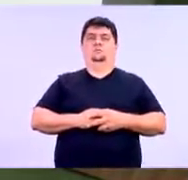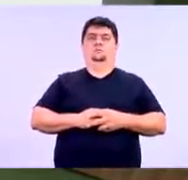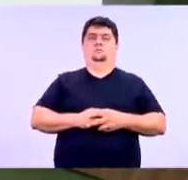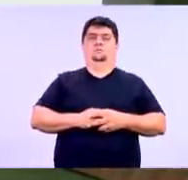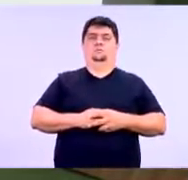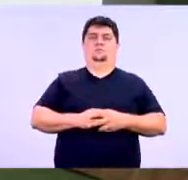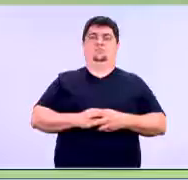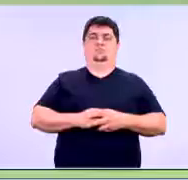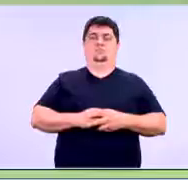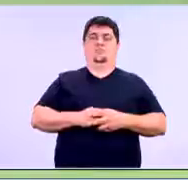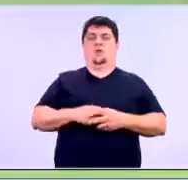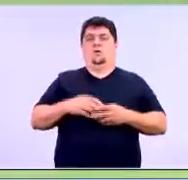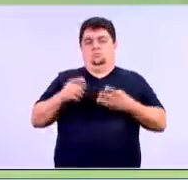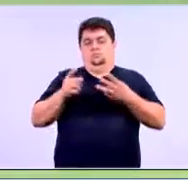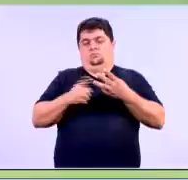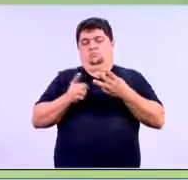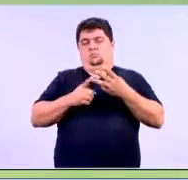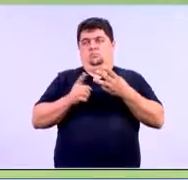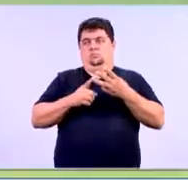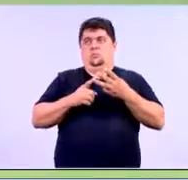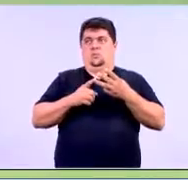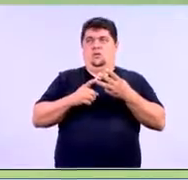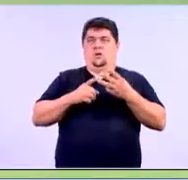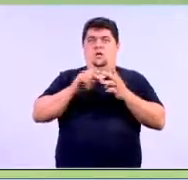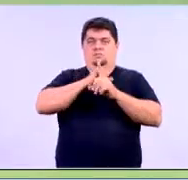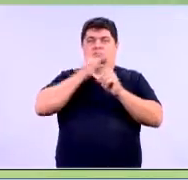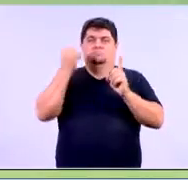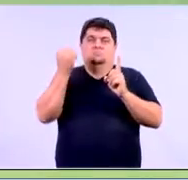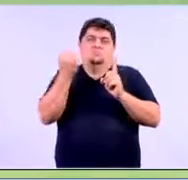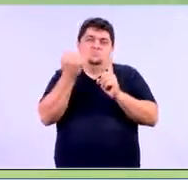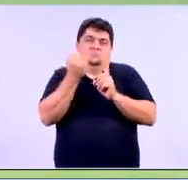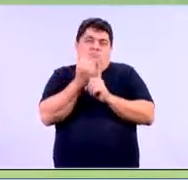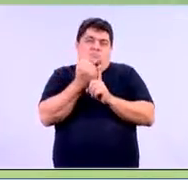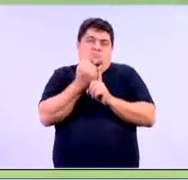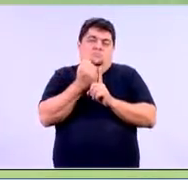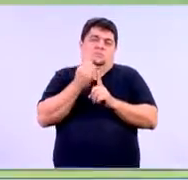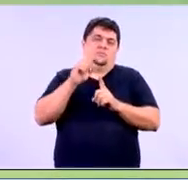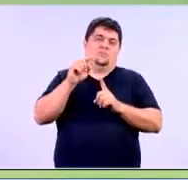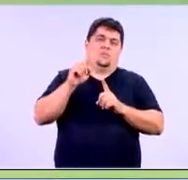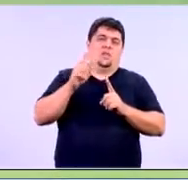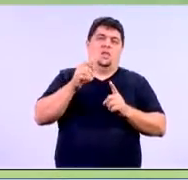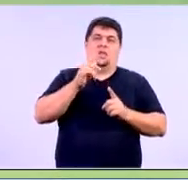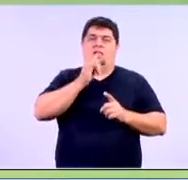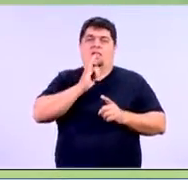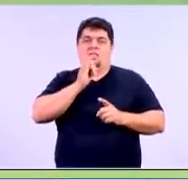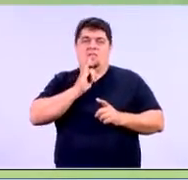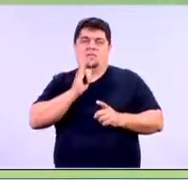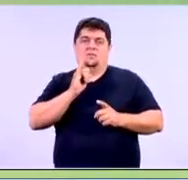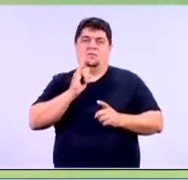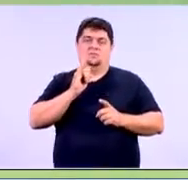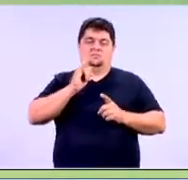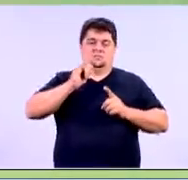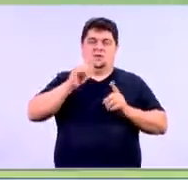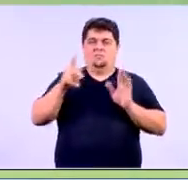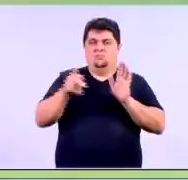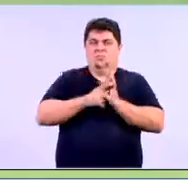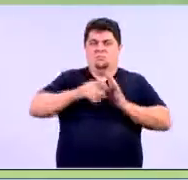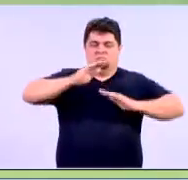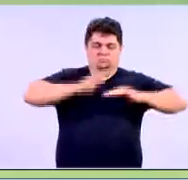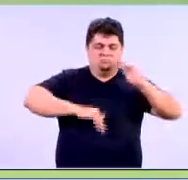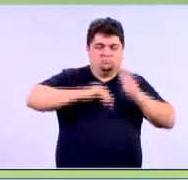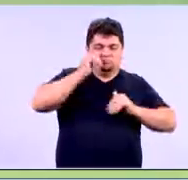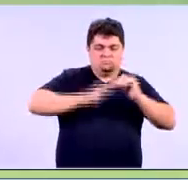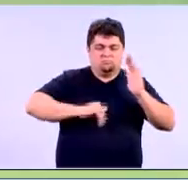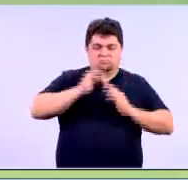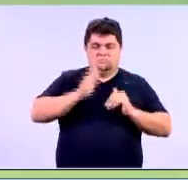verdade é a complementação, que é a contribuição social. Essa contribuição, ela decorre de categorias profissionais.